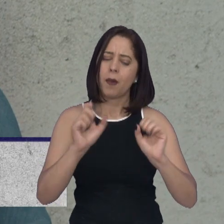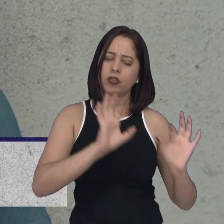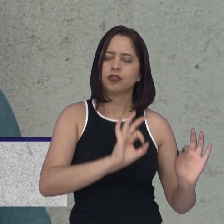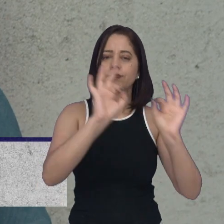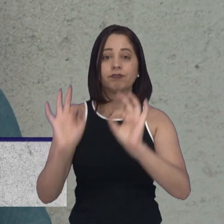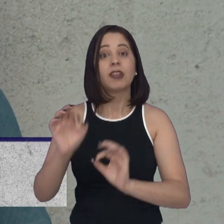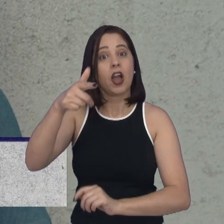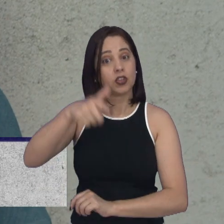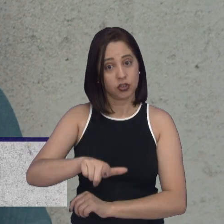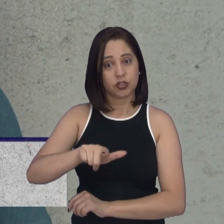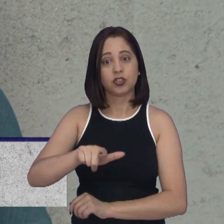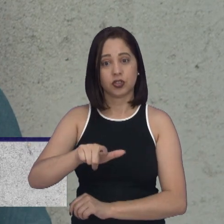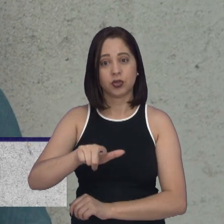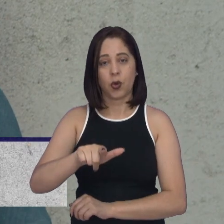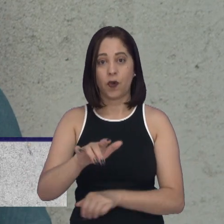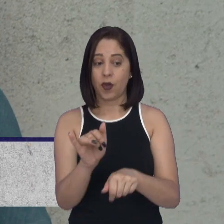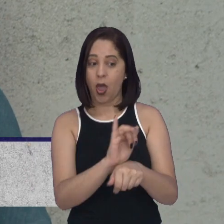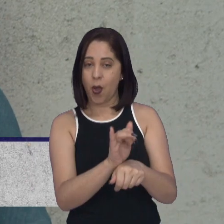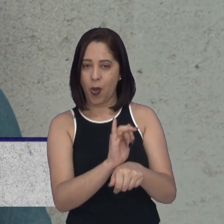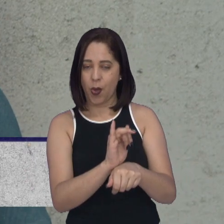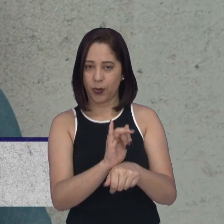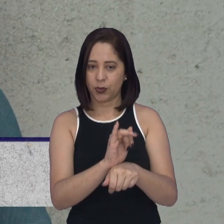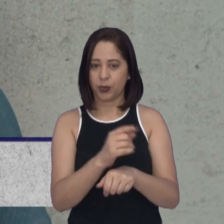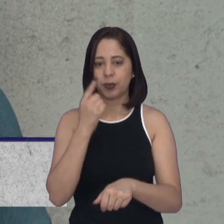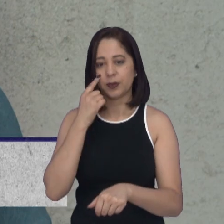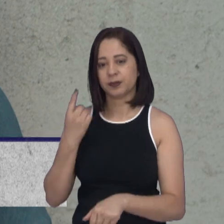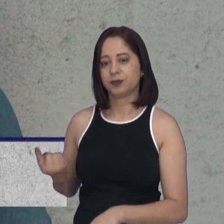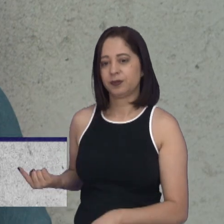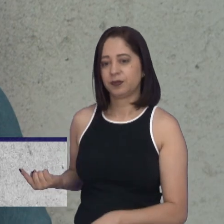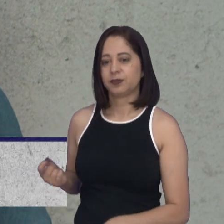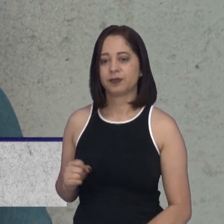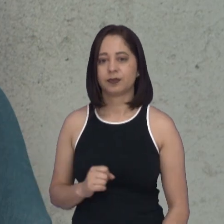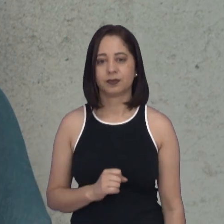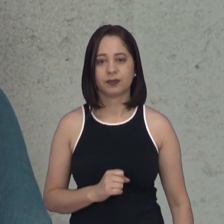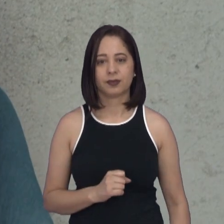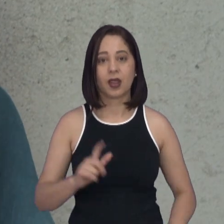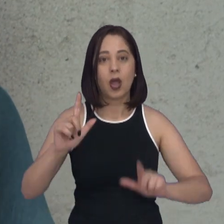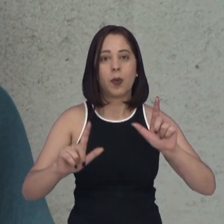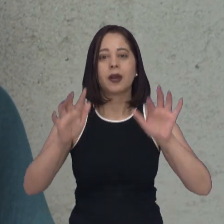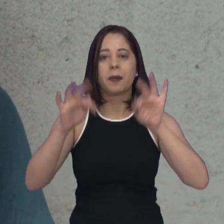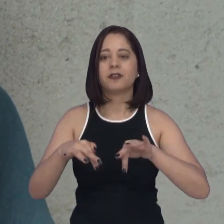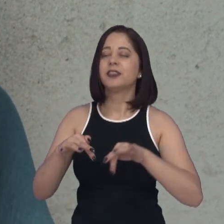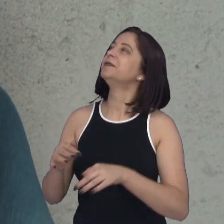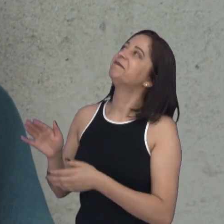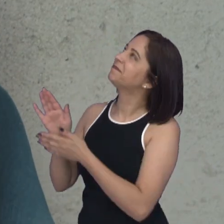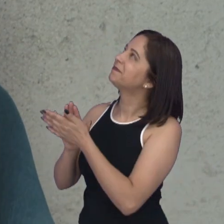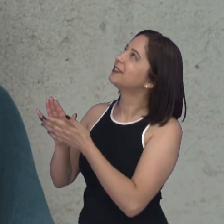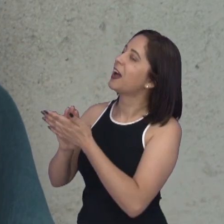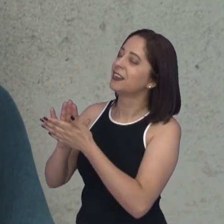rever esses programas lá no nosso canal do YouTube, @TV Câmara SJC. Por hoje, agradeço a Aninha por participar aqui com a gente